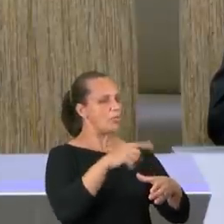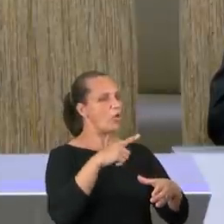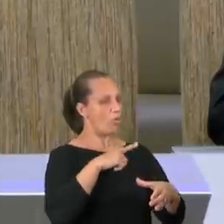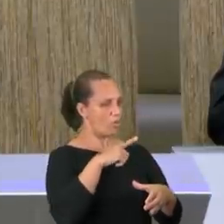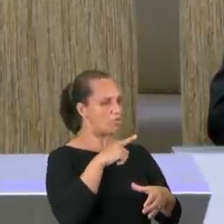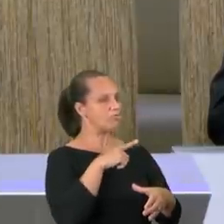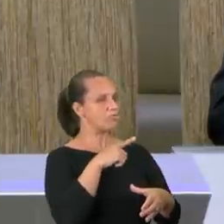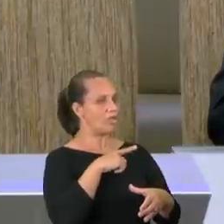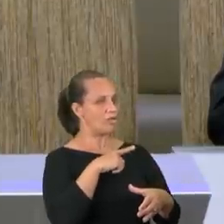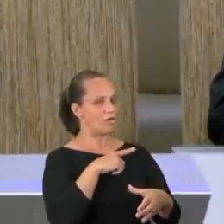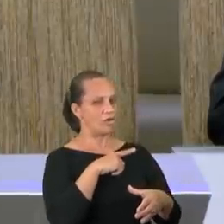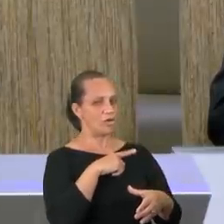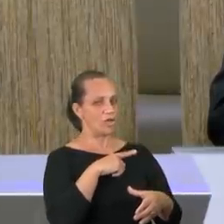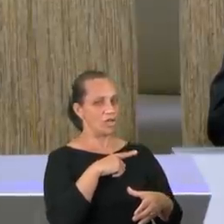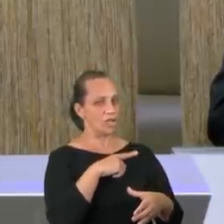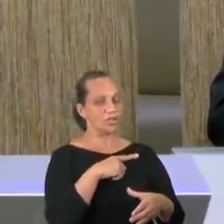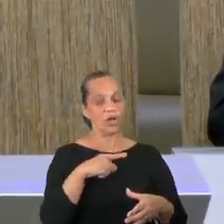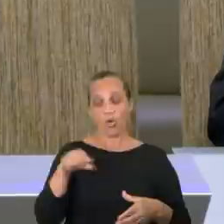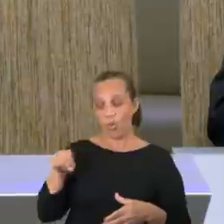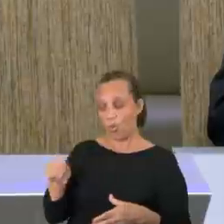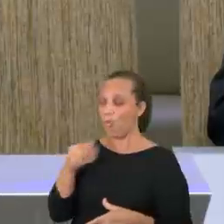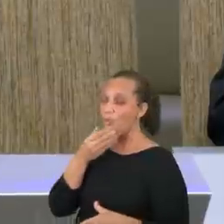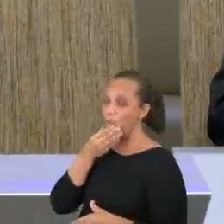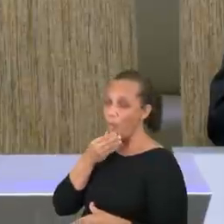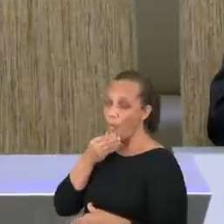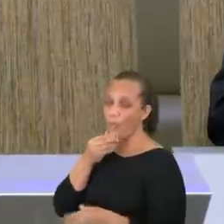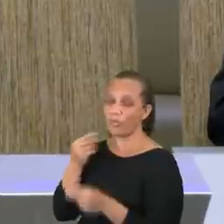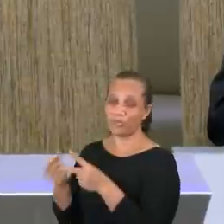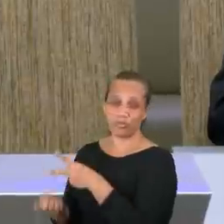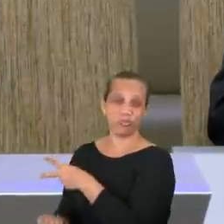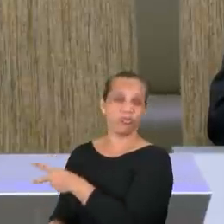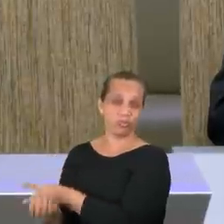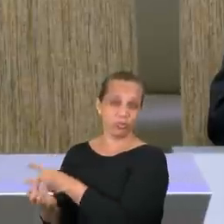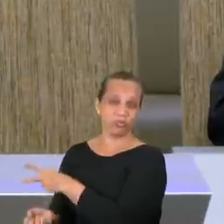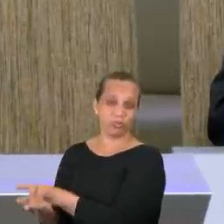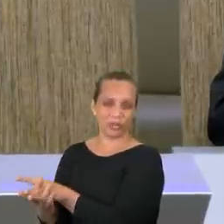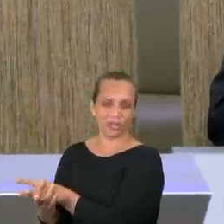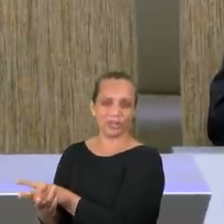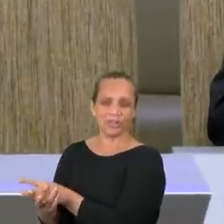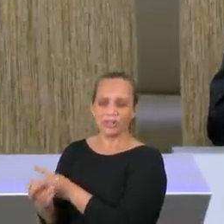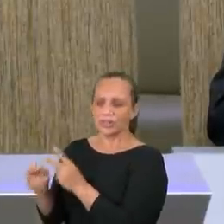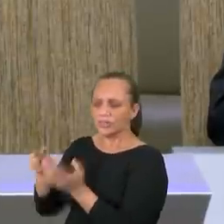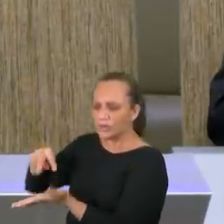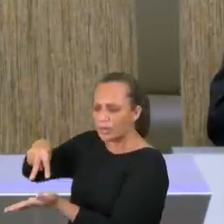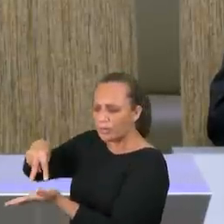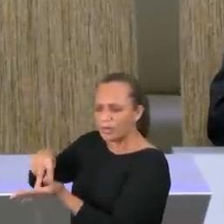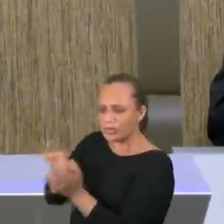possuo. O publicano, porém, estando em pé de